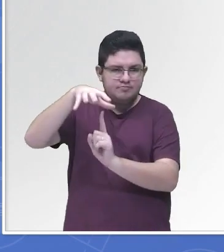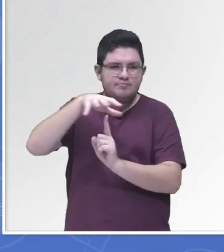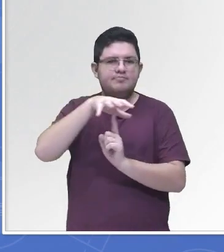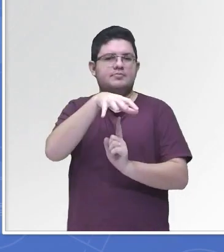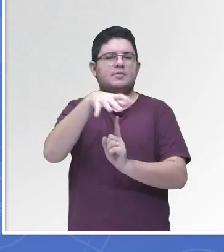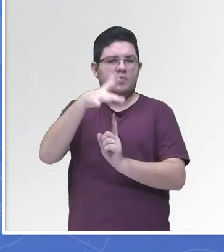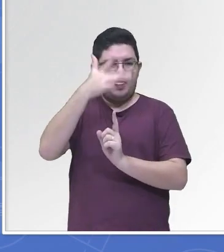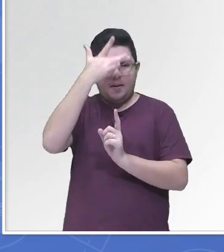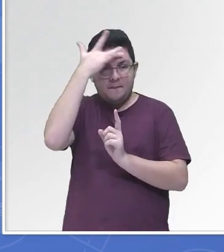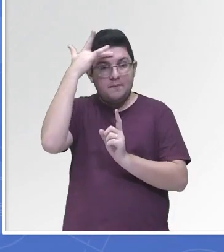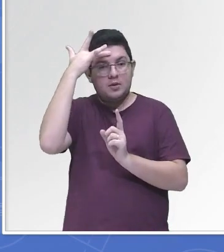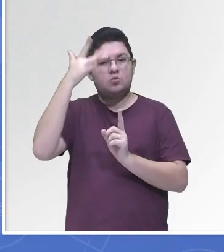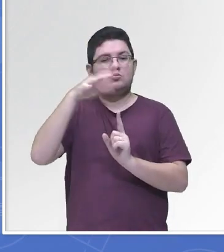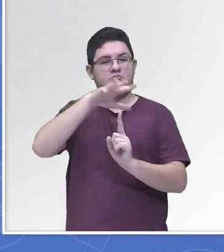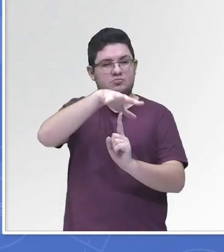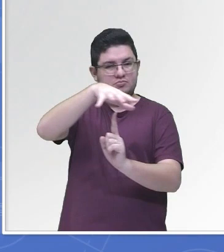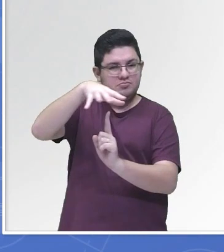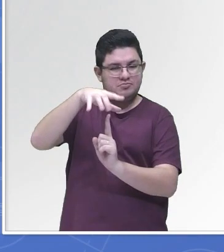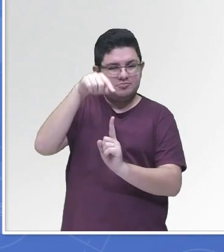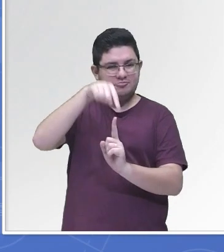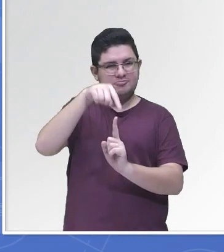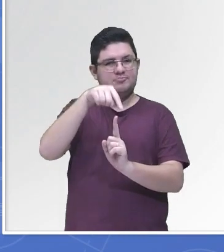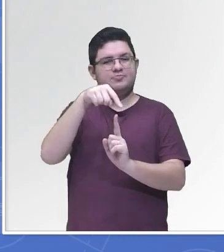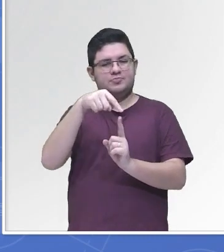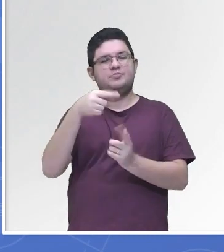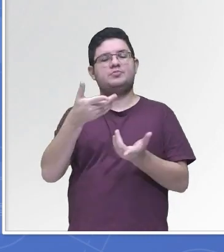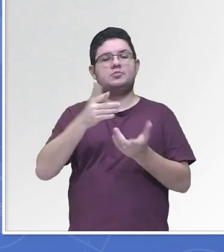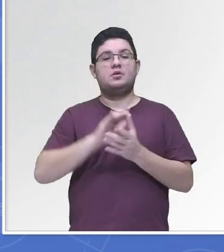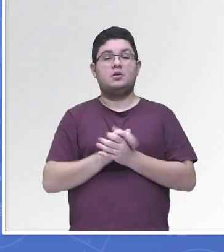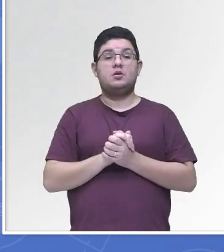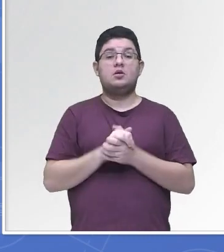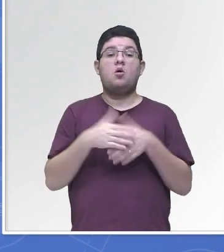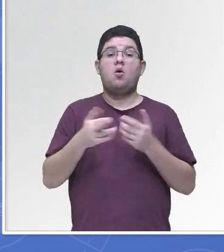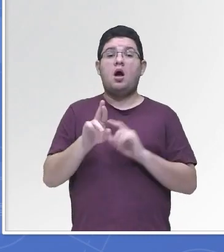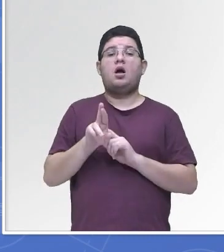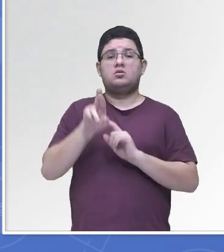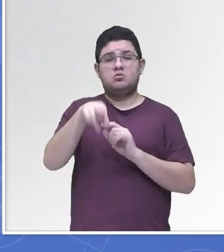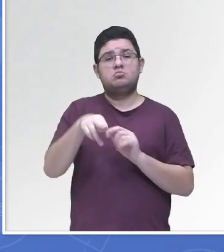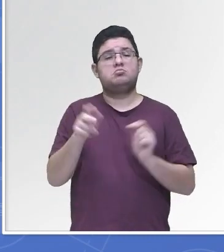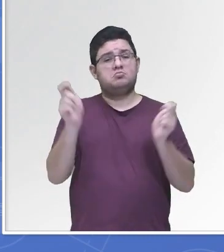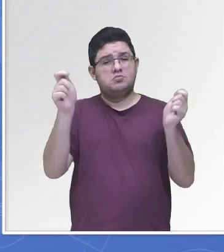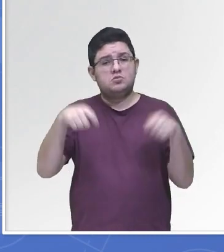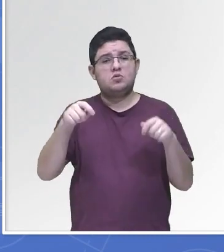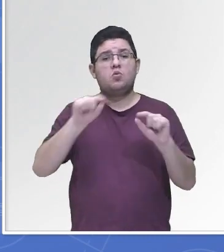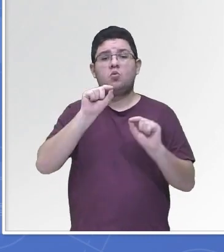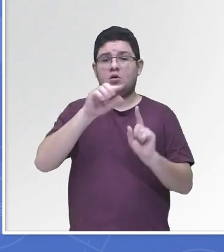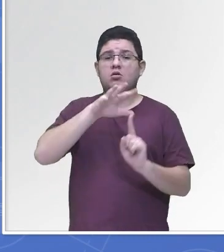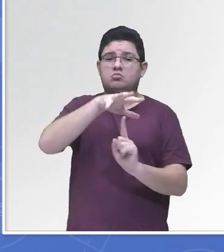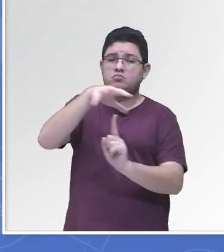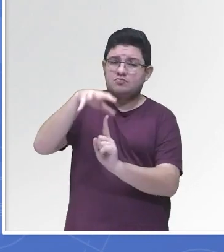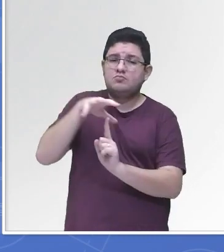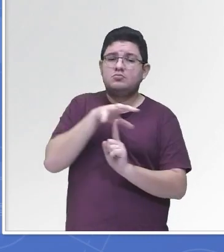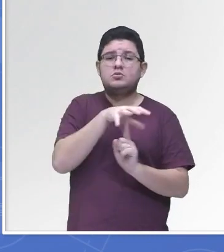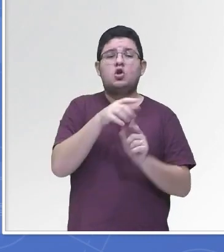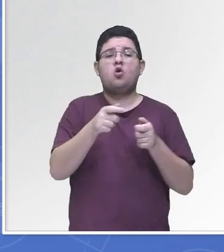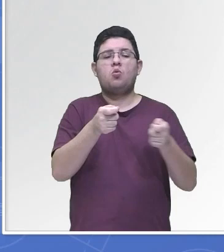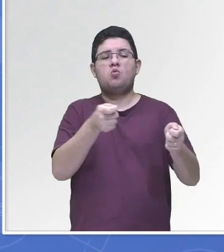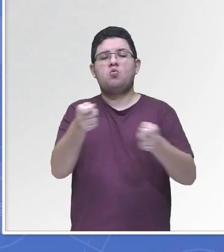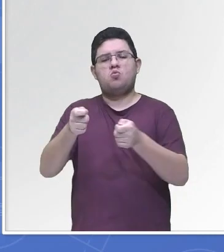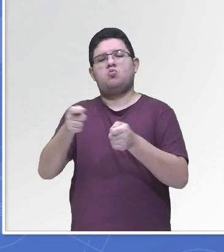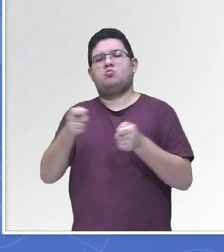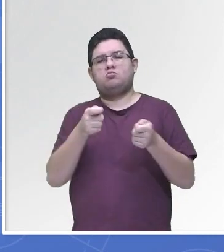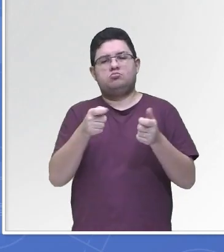a racionalidade, ela é capaz sim de se tornar um grande instrumento de dominação. É por isso